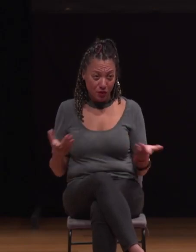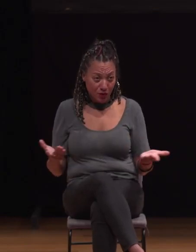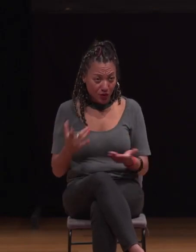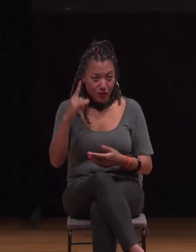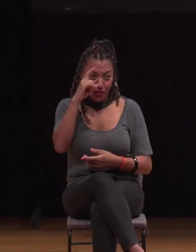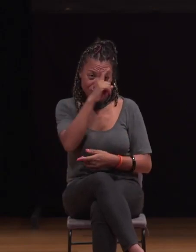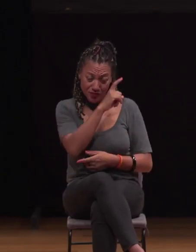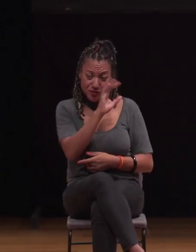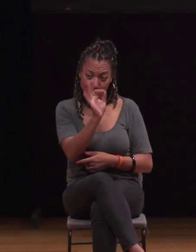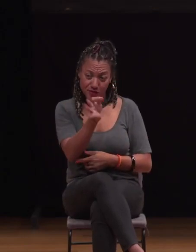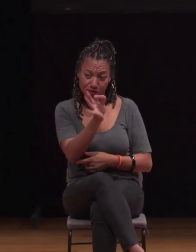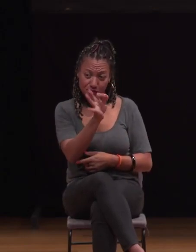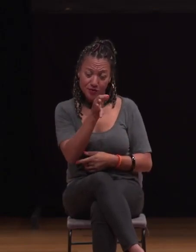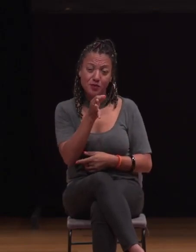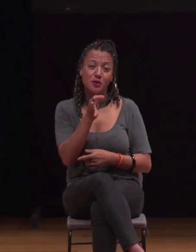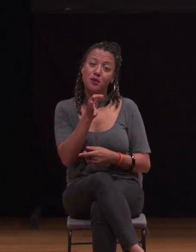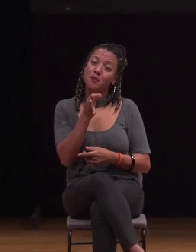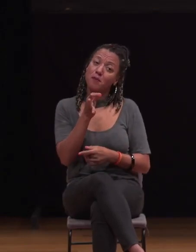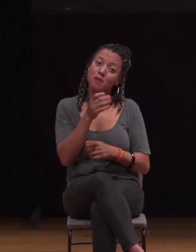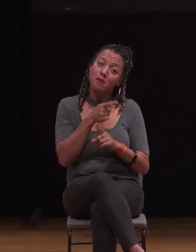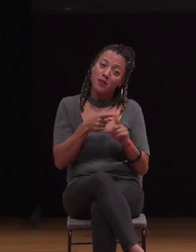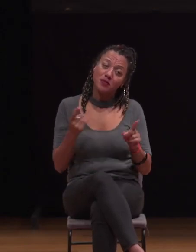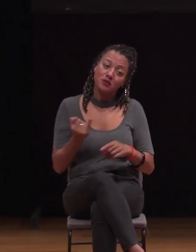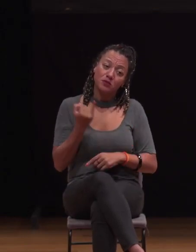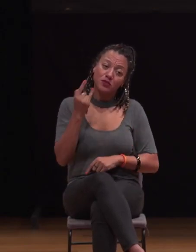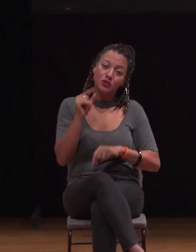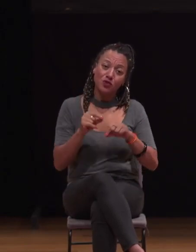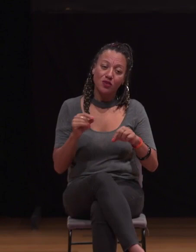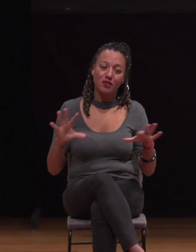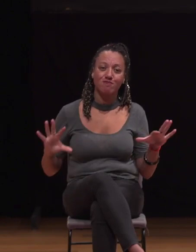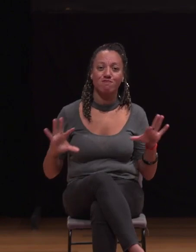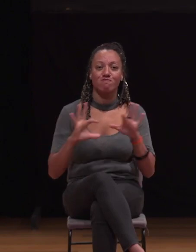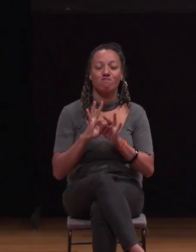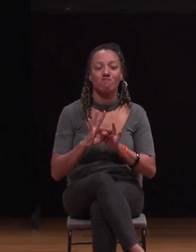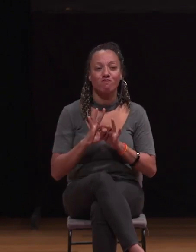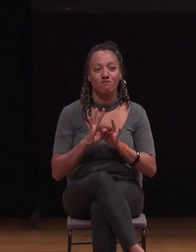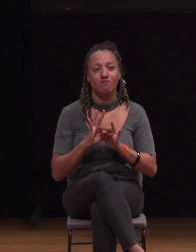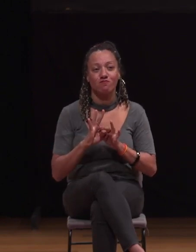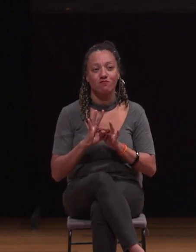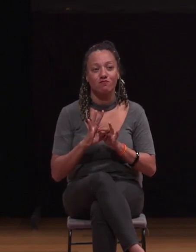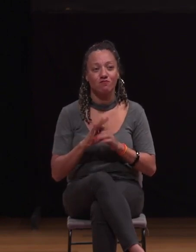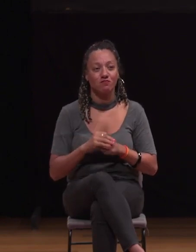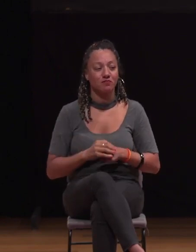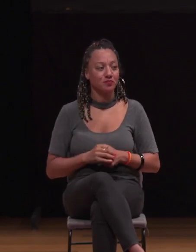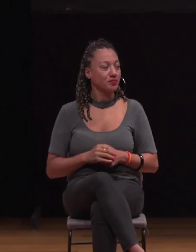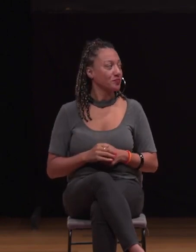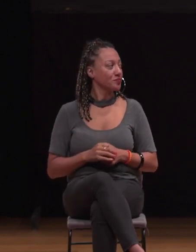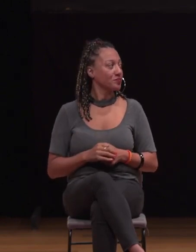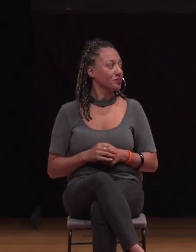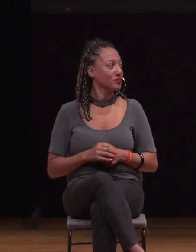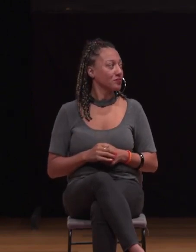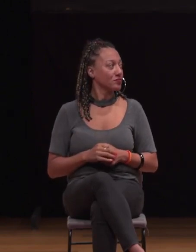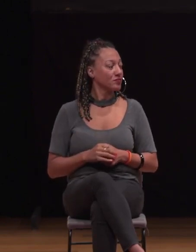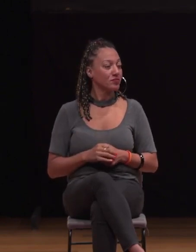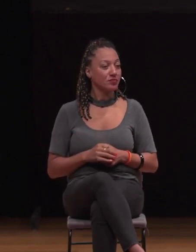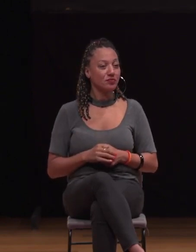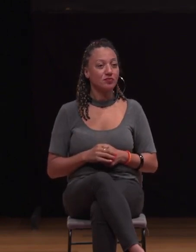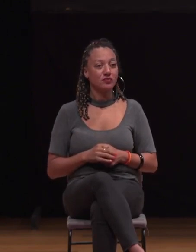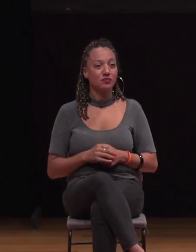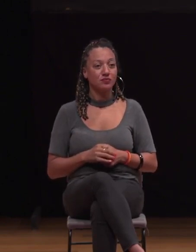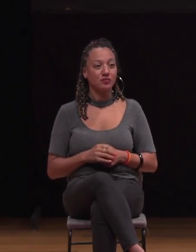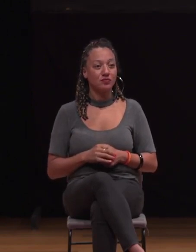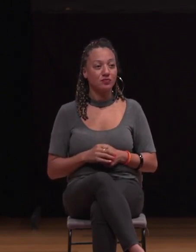enlouquecidas e tudo mais, é sobre fortalecimento de vínculos, né? Eu vou pular a sua e já volto. A